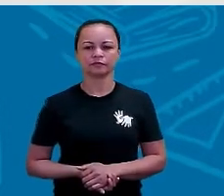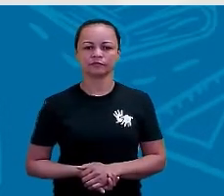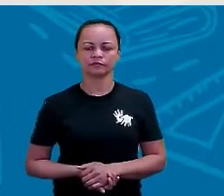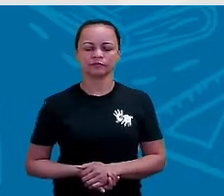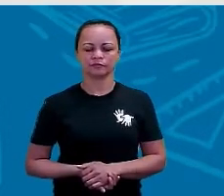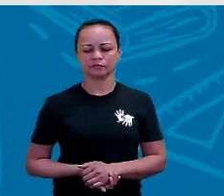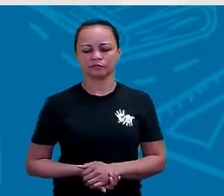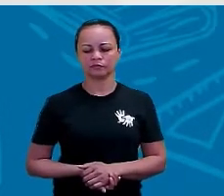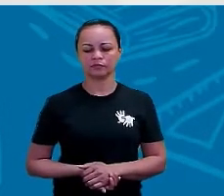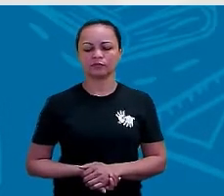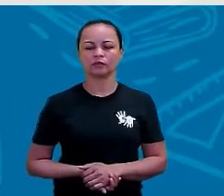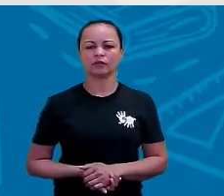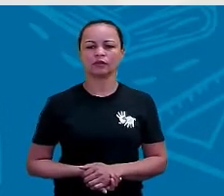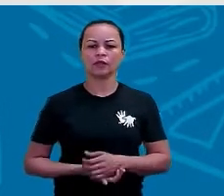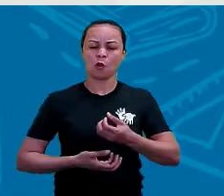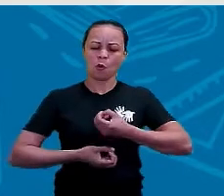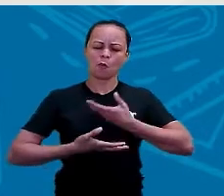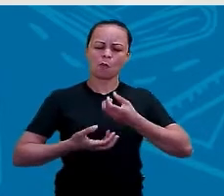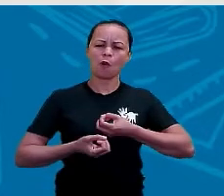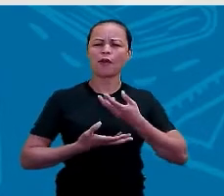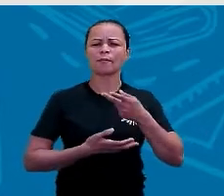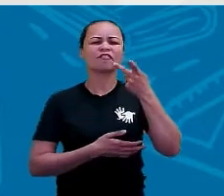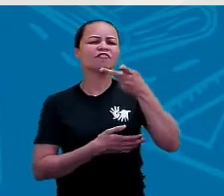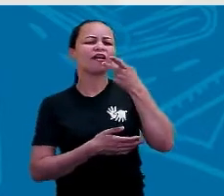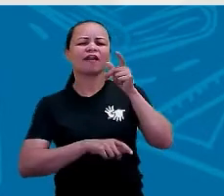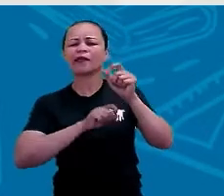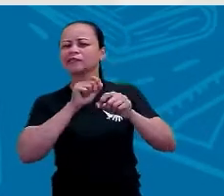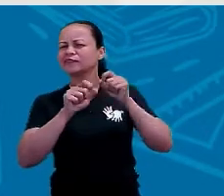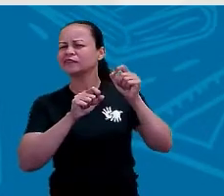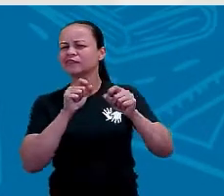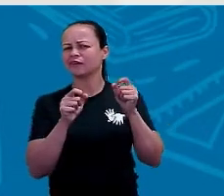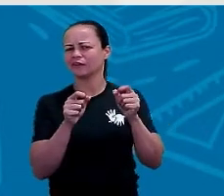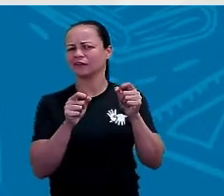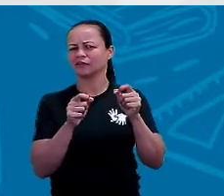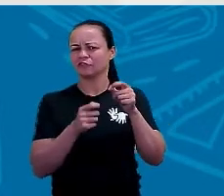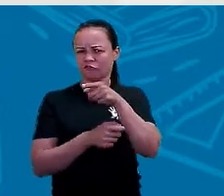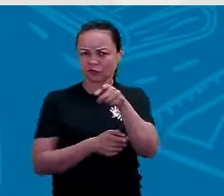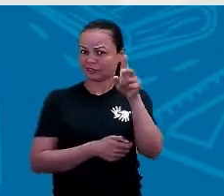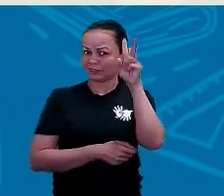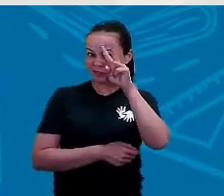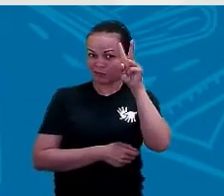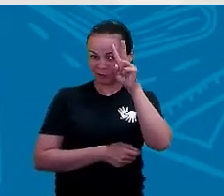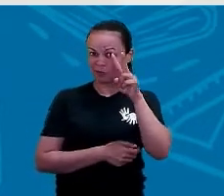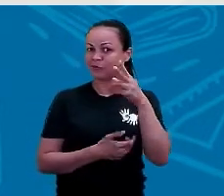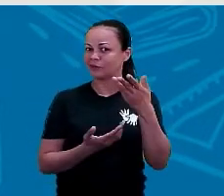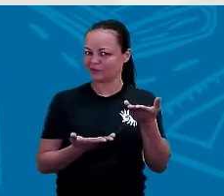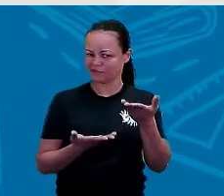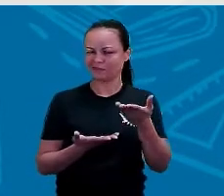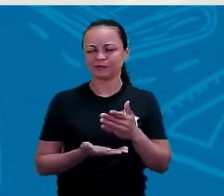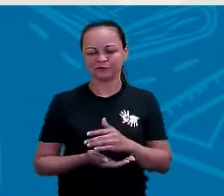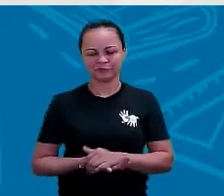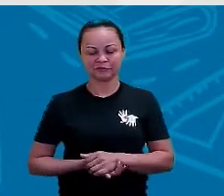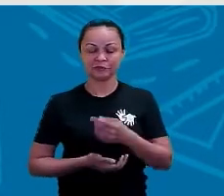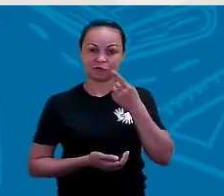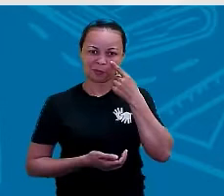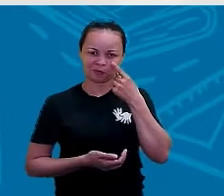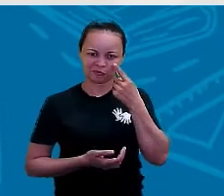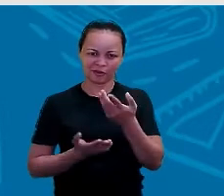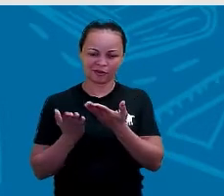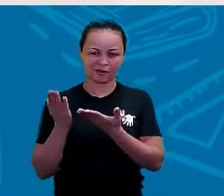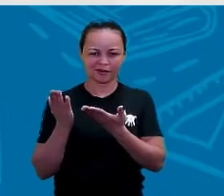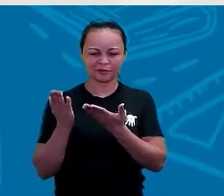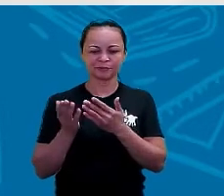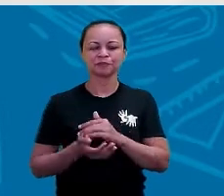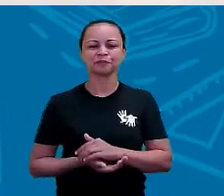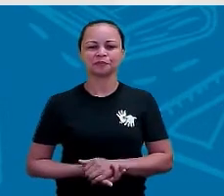Sobre o que fala o poema? Acho que aí todo mundo está lembrado. Vamos ver sobre o que fala o